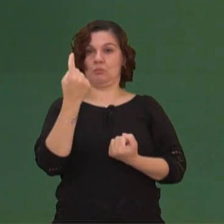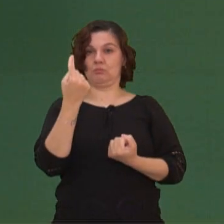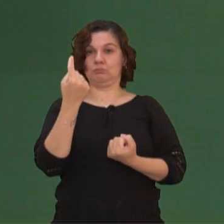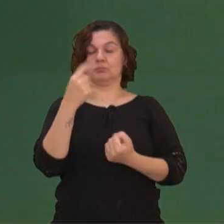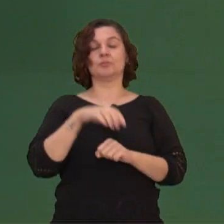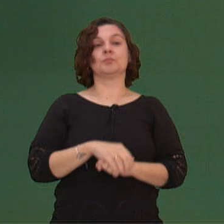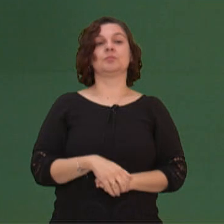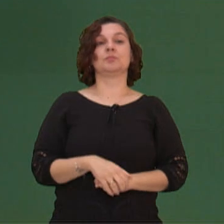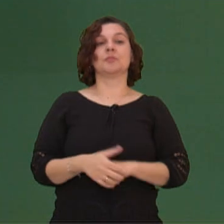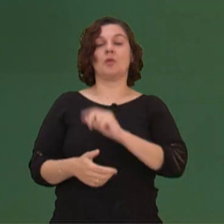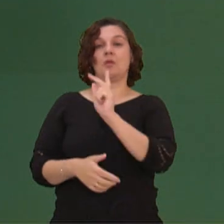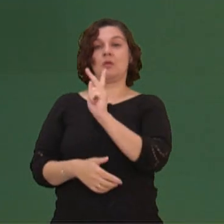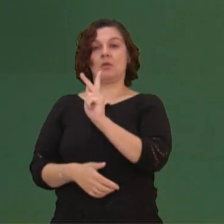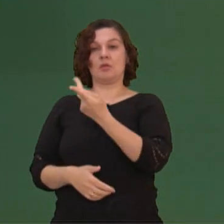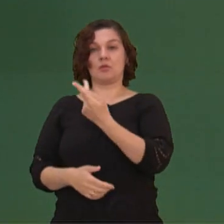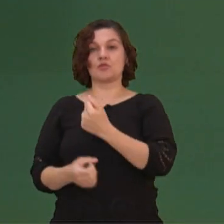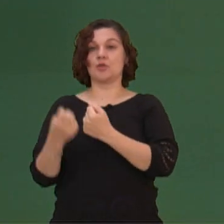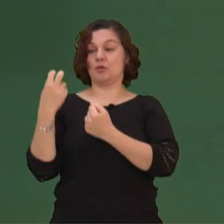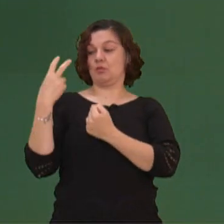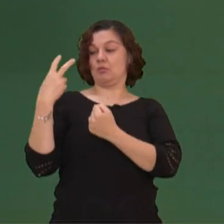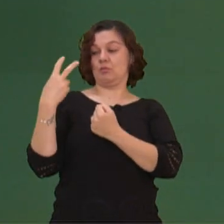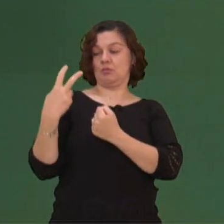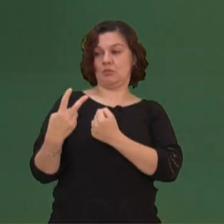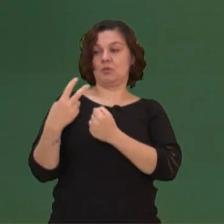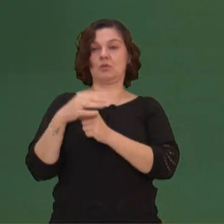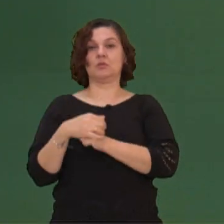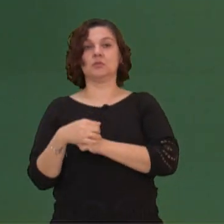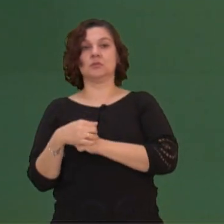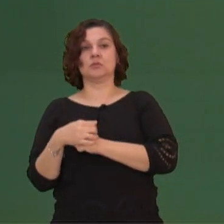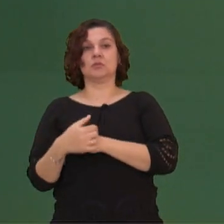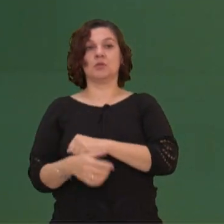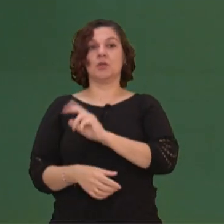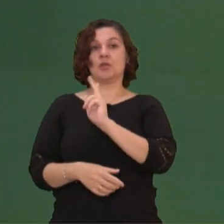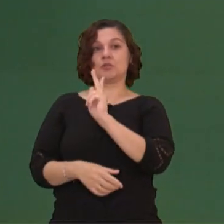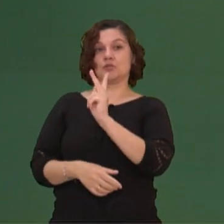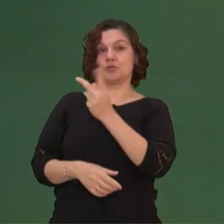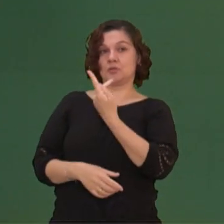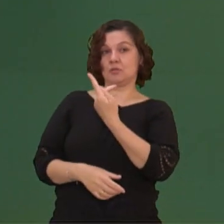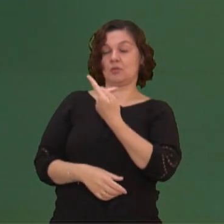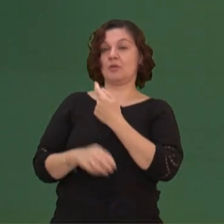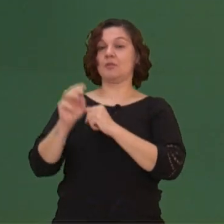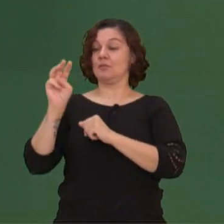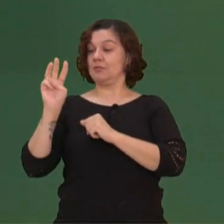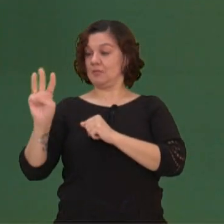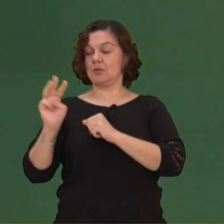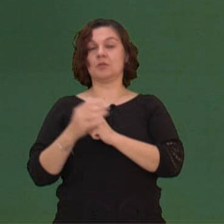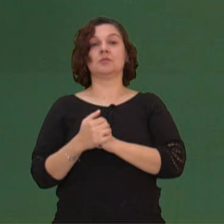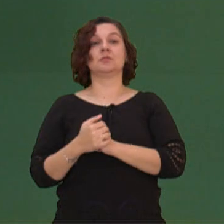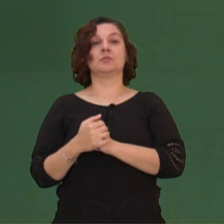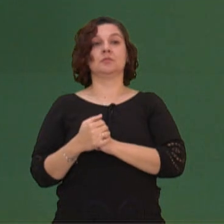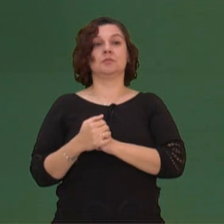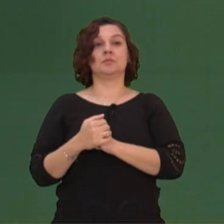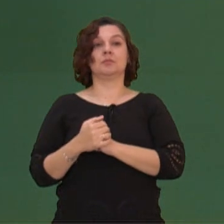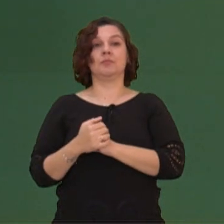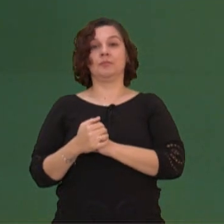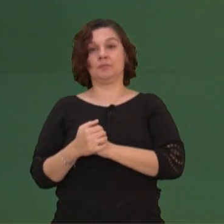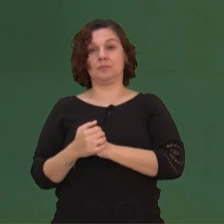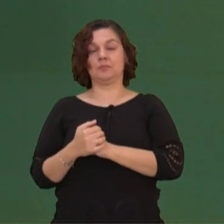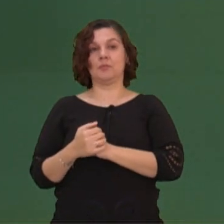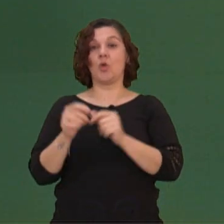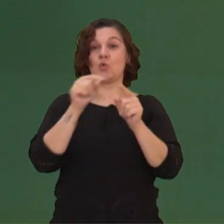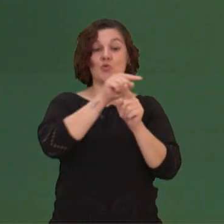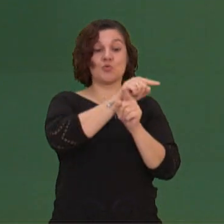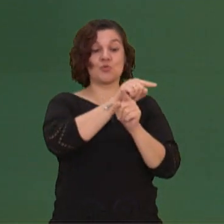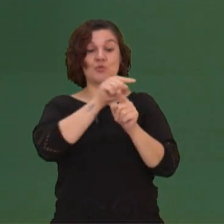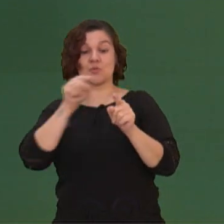1, hidrogênio de massa 2, que chamamos de deutério, hidrogênio de massa 3, que chamamos de trítio. Todos